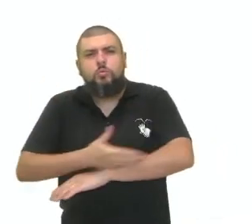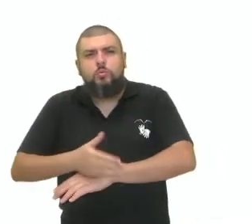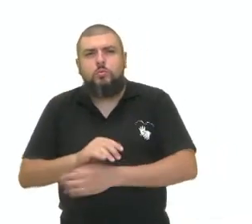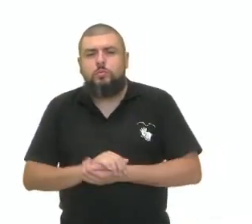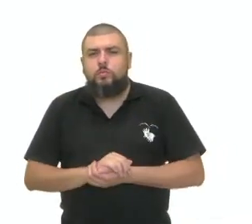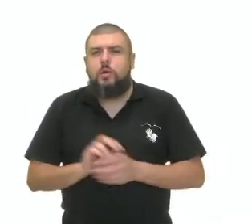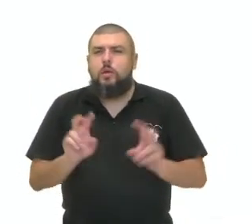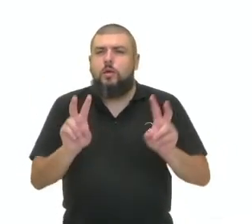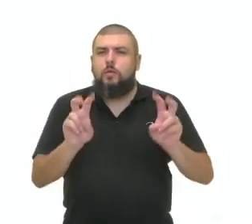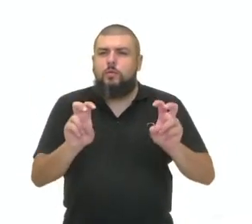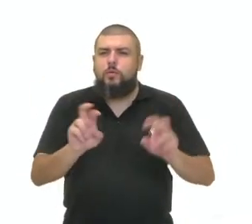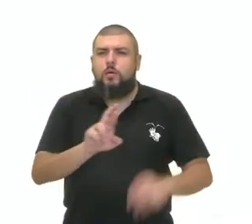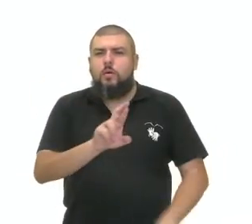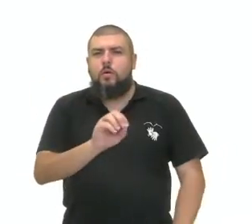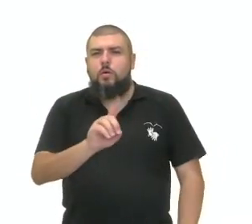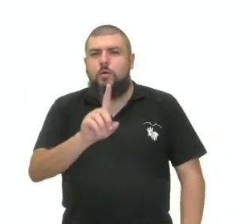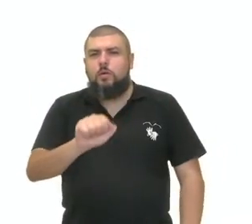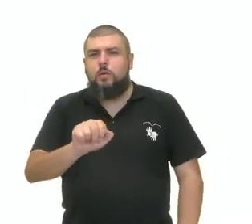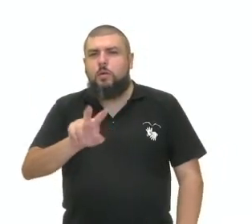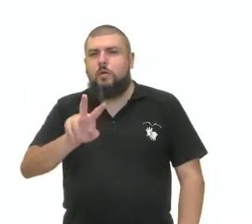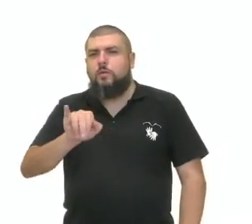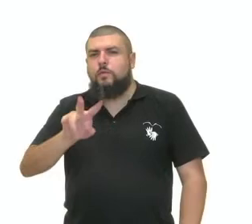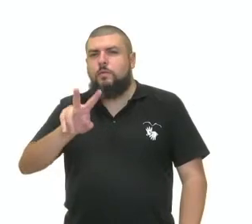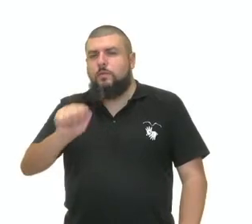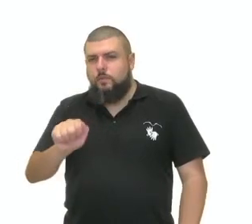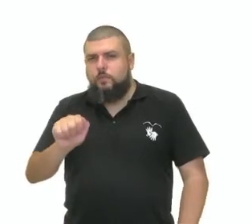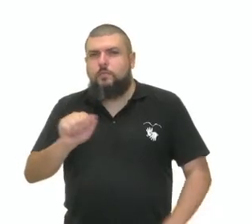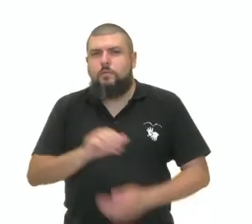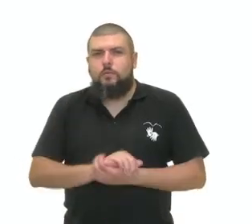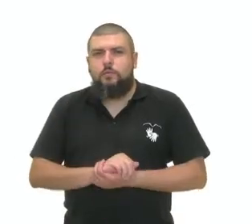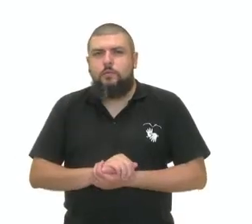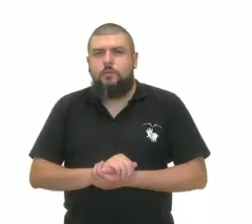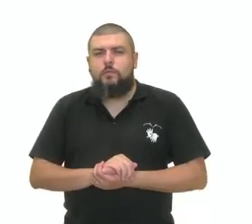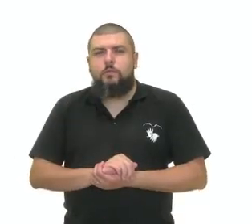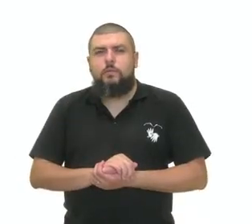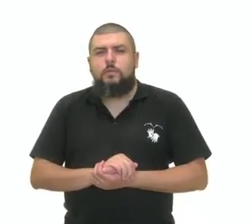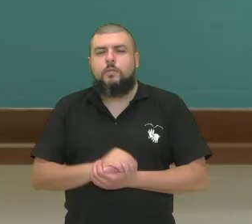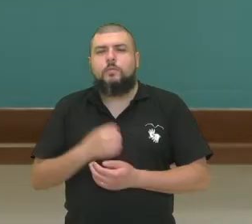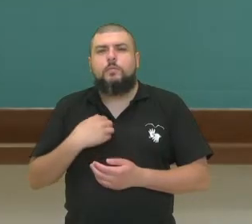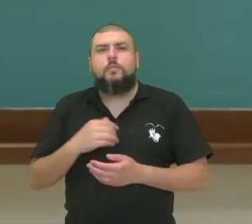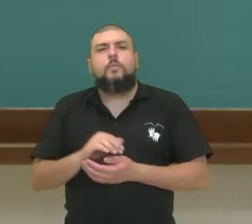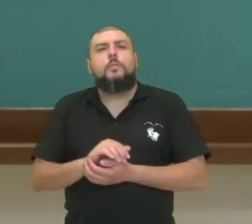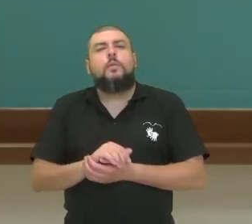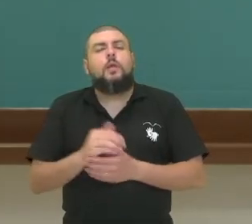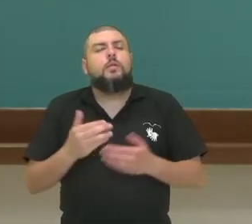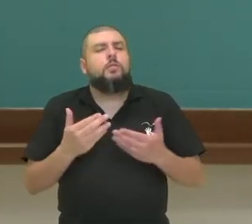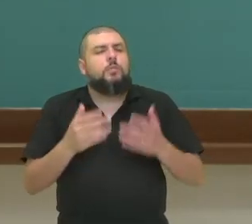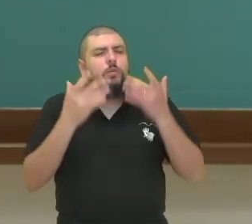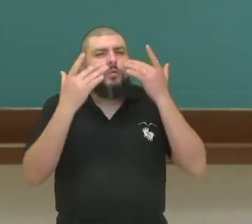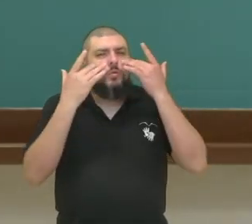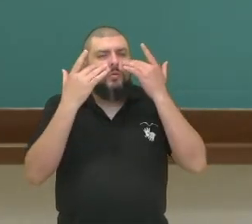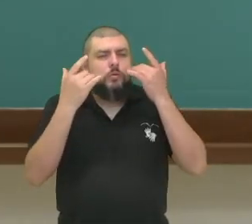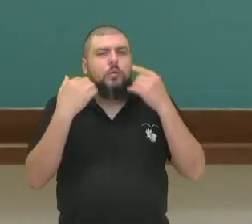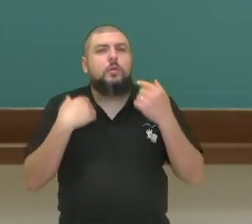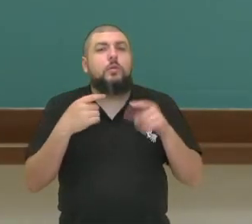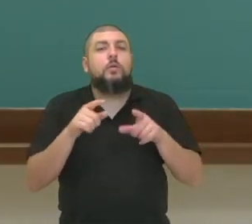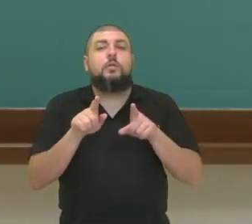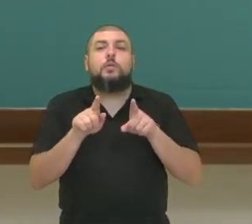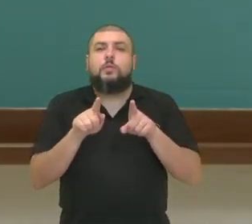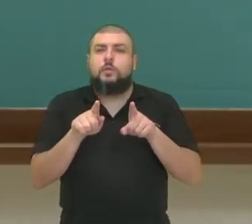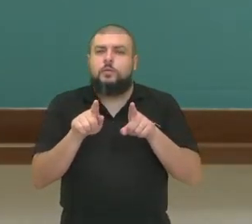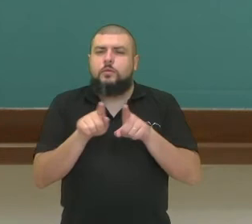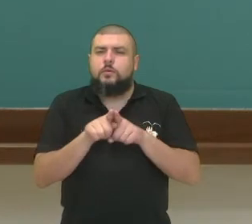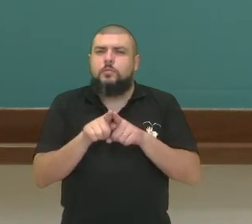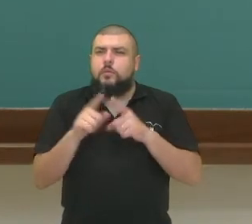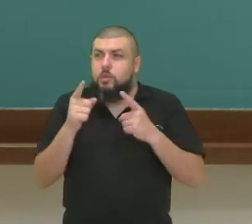escrita por Chico Buarque de Holanda e dirigida por José Celso Martinez Correia. Então o teatro ele também vai se voltar a essa